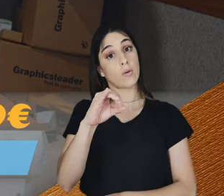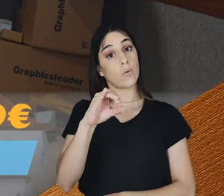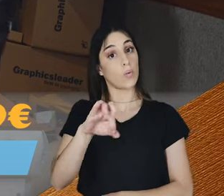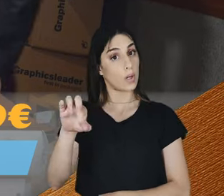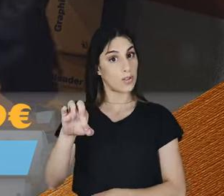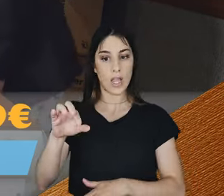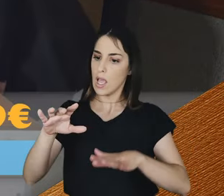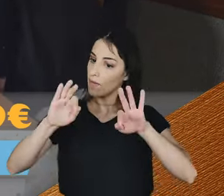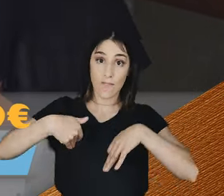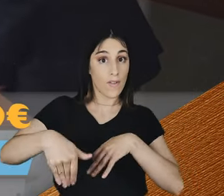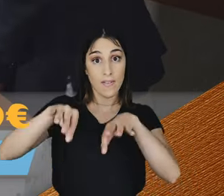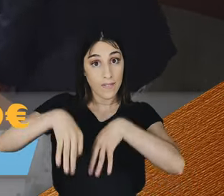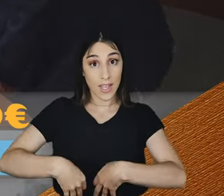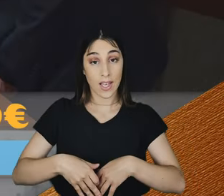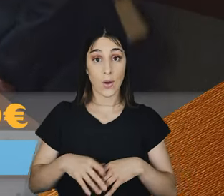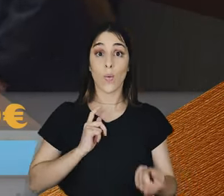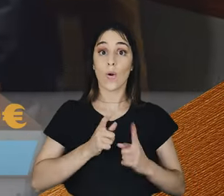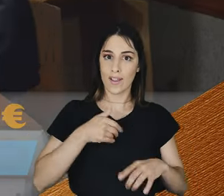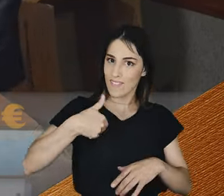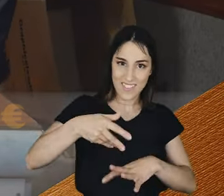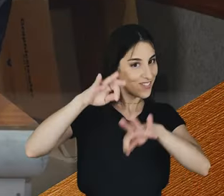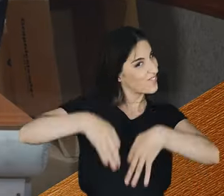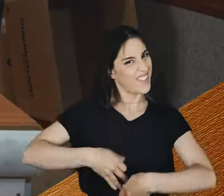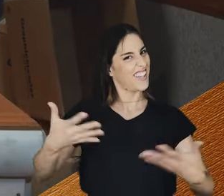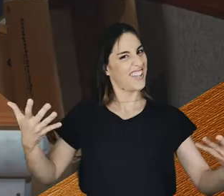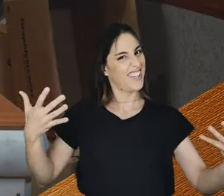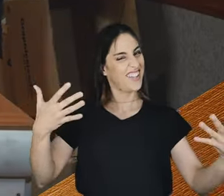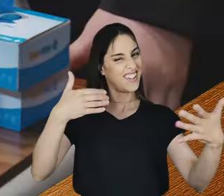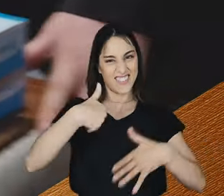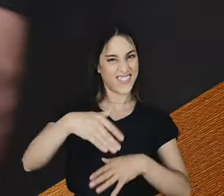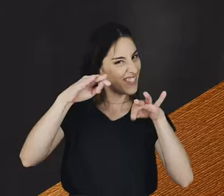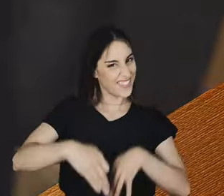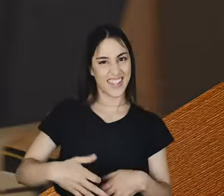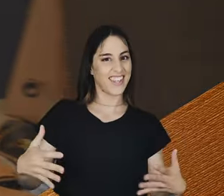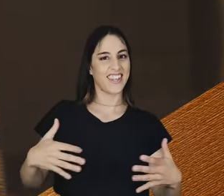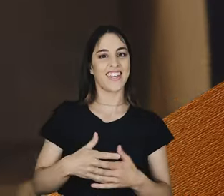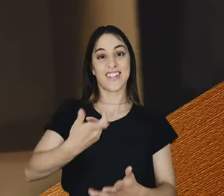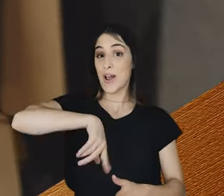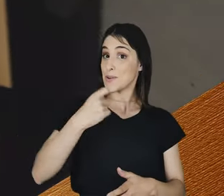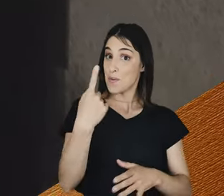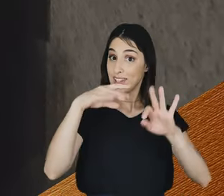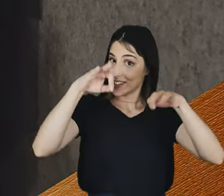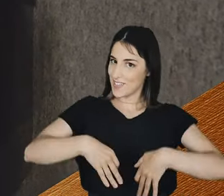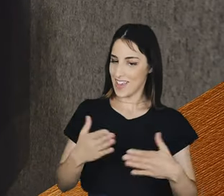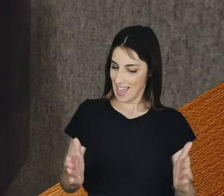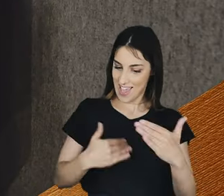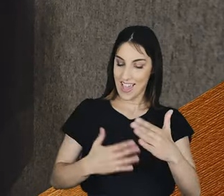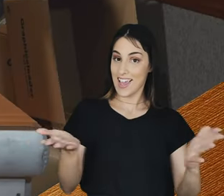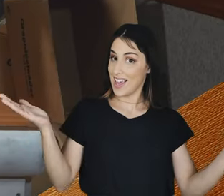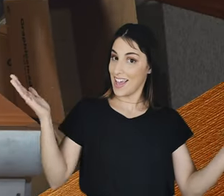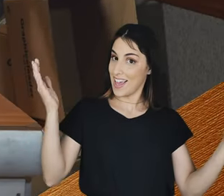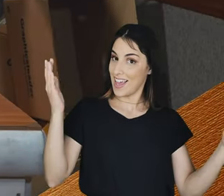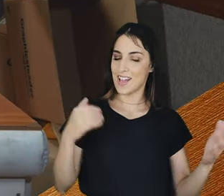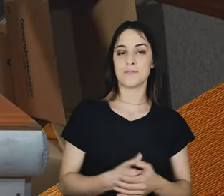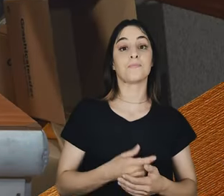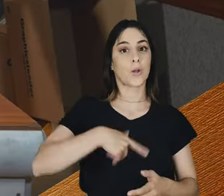2208-208. E está a acabar, Vitor. O quê? Está a acabar isto! Estamos quase no fim do stock, Vitor. Vamos para